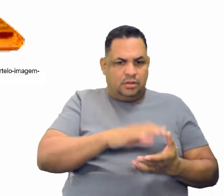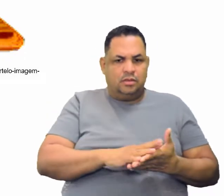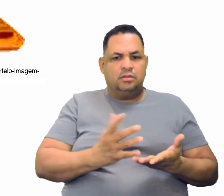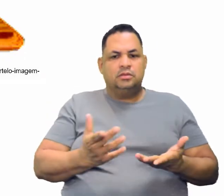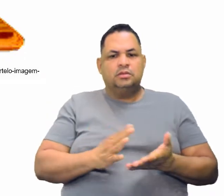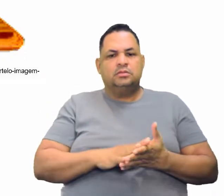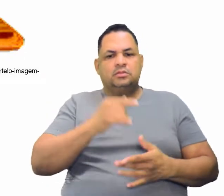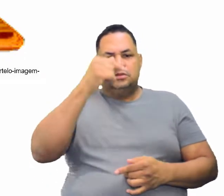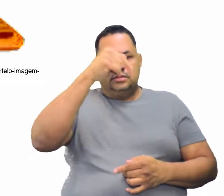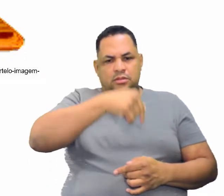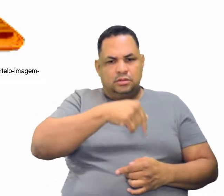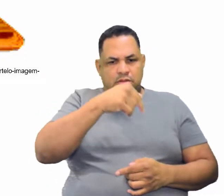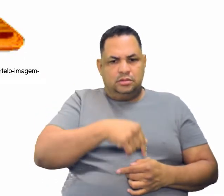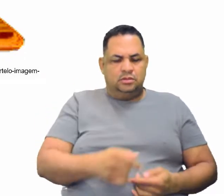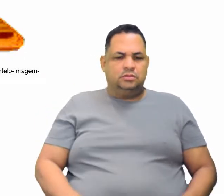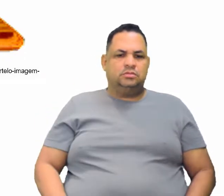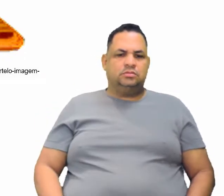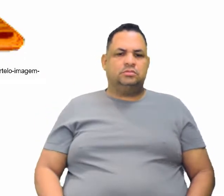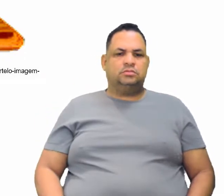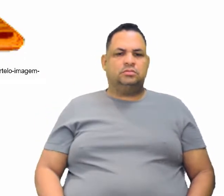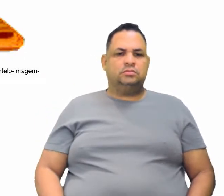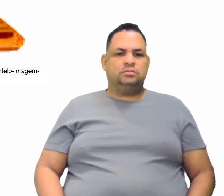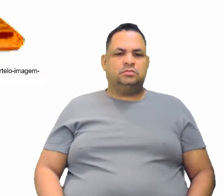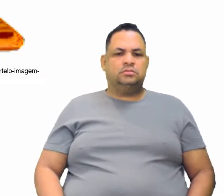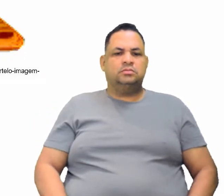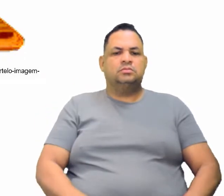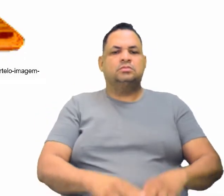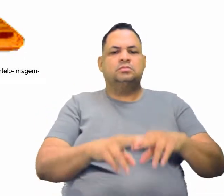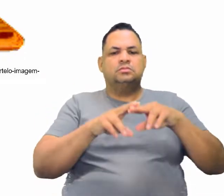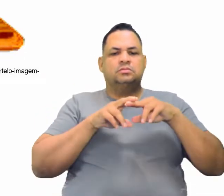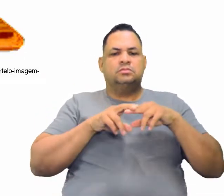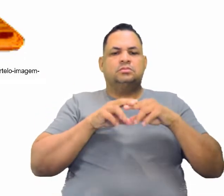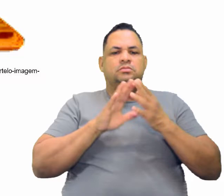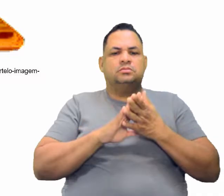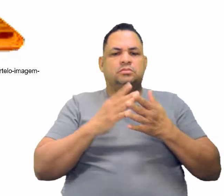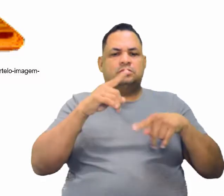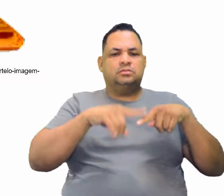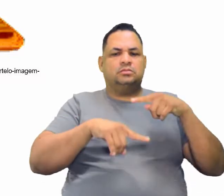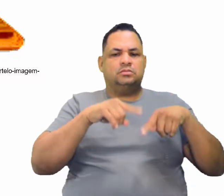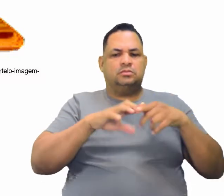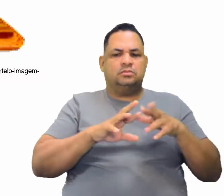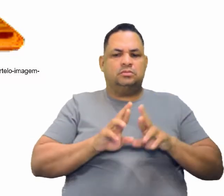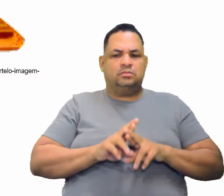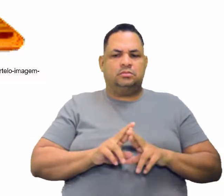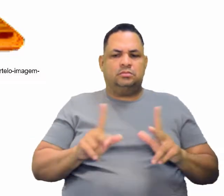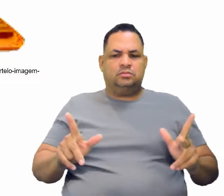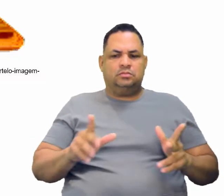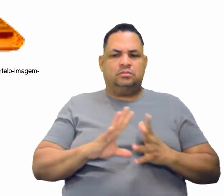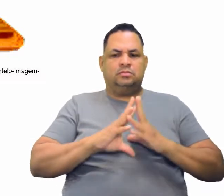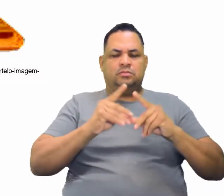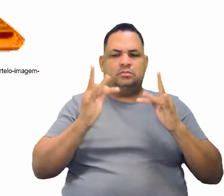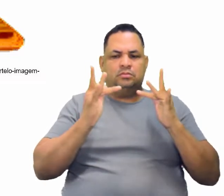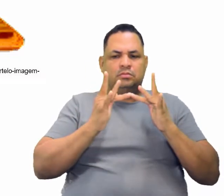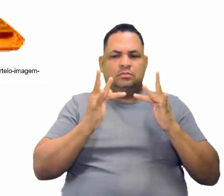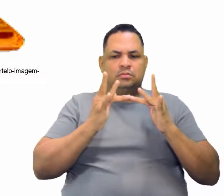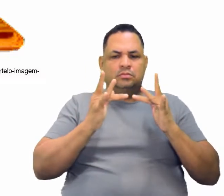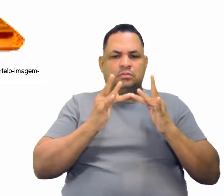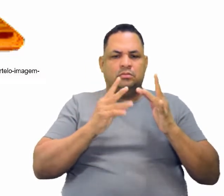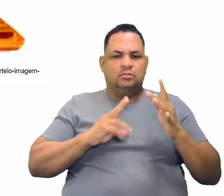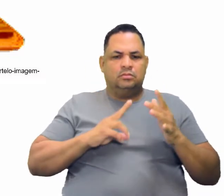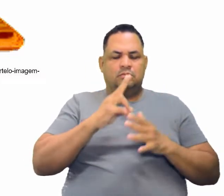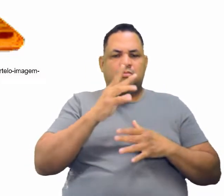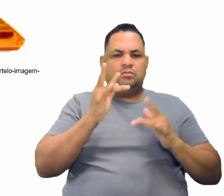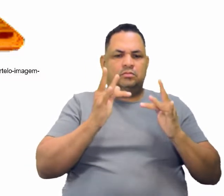reação vai ser do prego no martelo. É por isso que são em corpos diferentes. Então, tudo que tiver contato é força